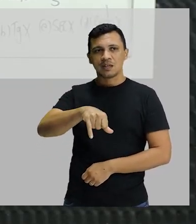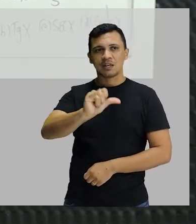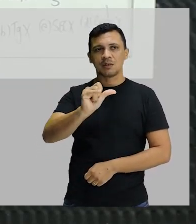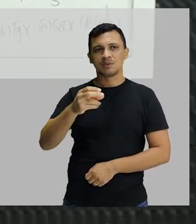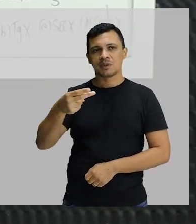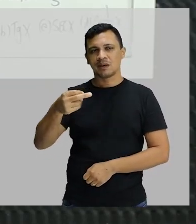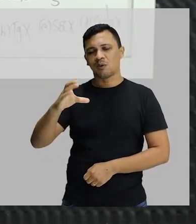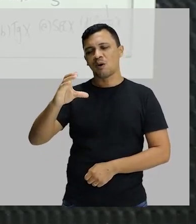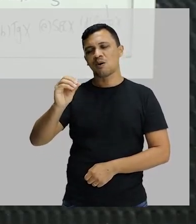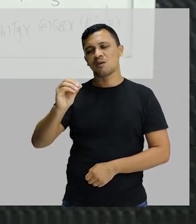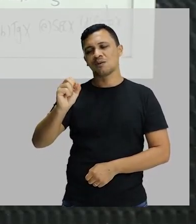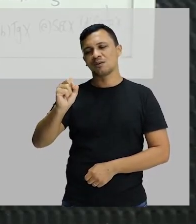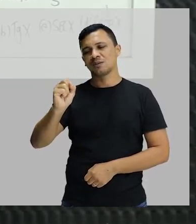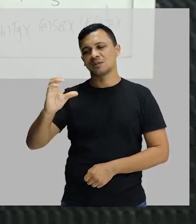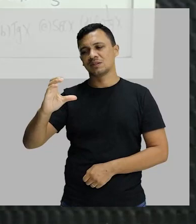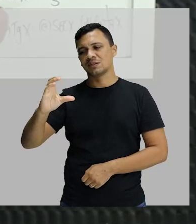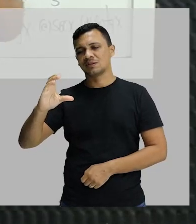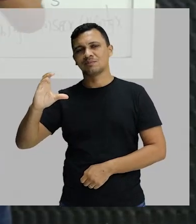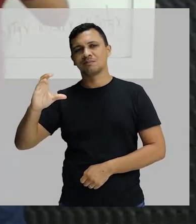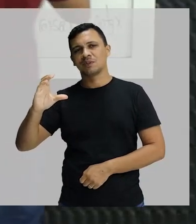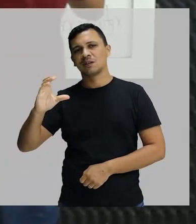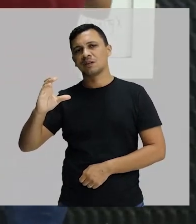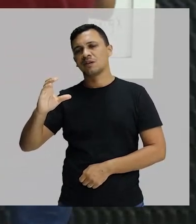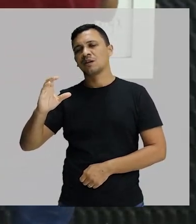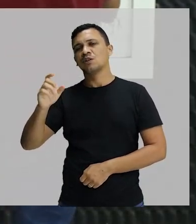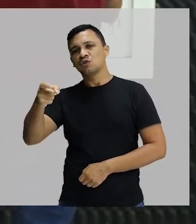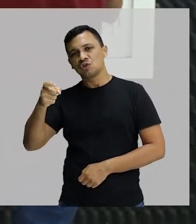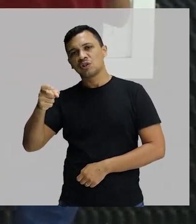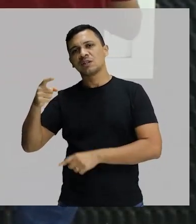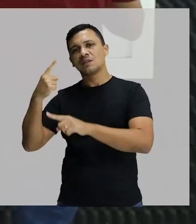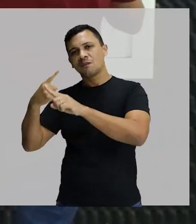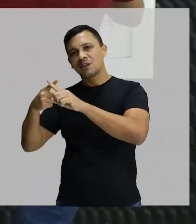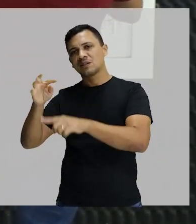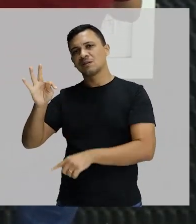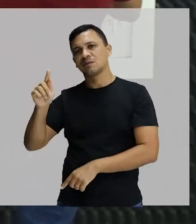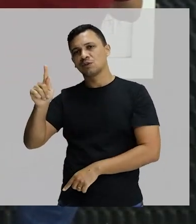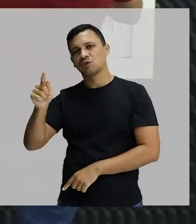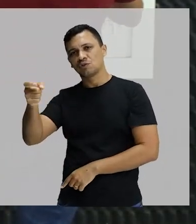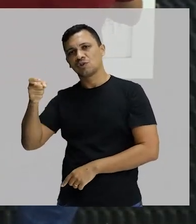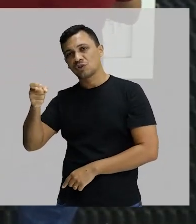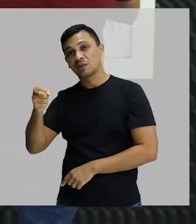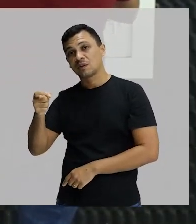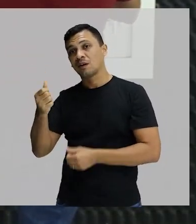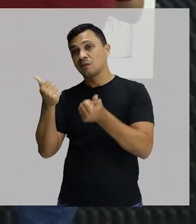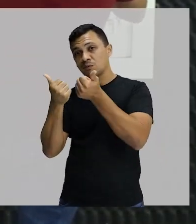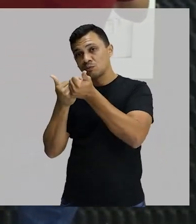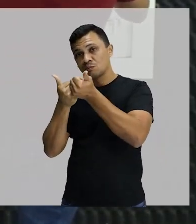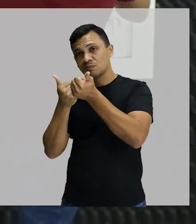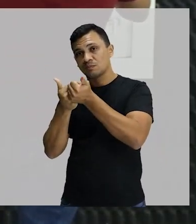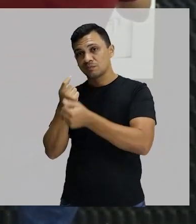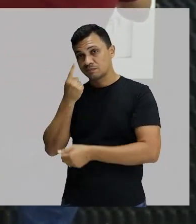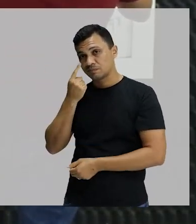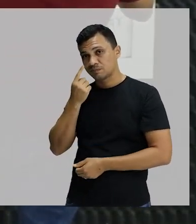x vezes a tangente de x. Bom, então nós temos aqui. Vamos substituir, né?